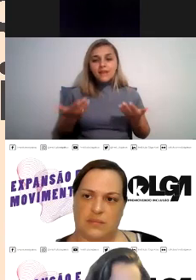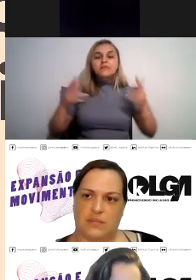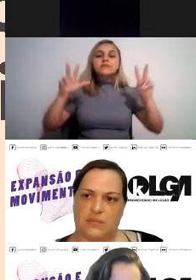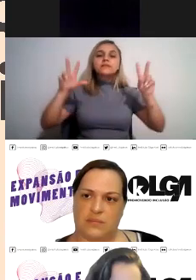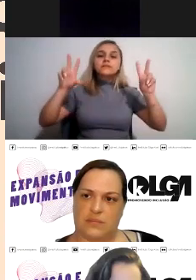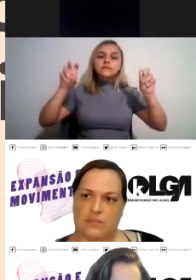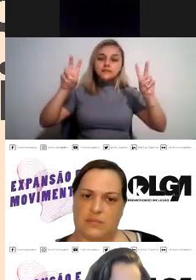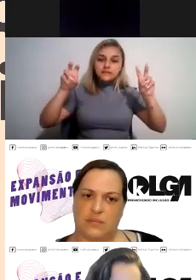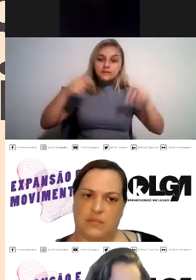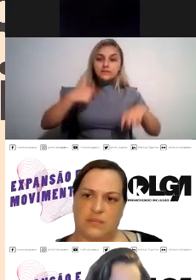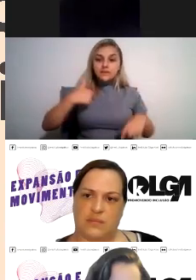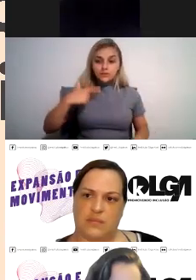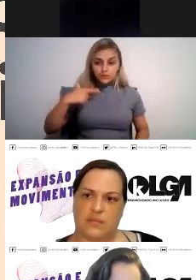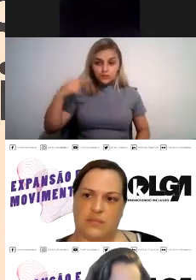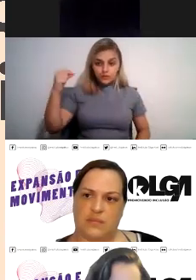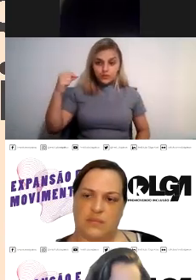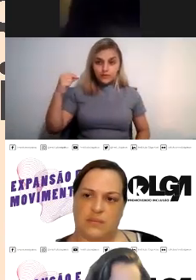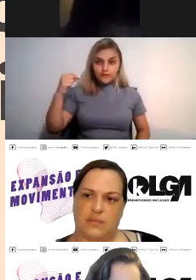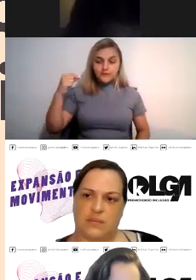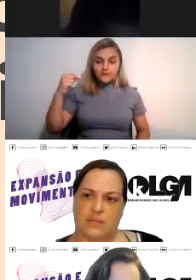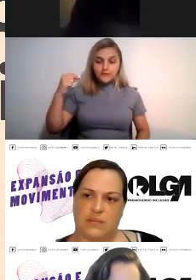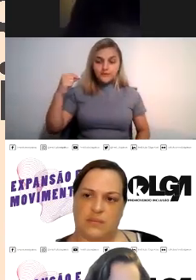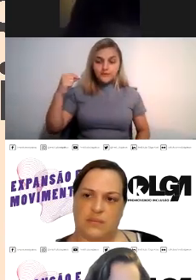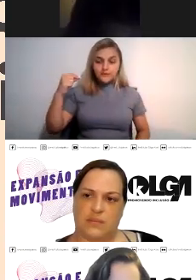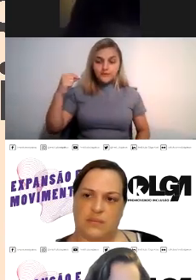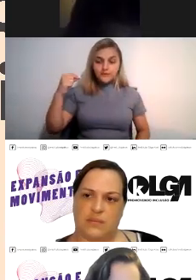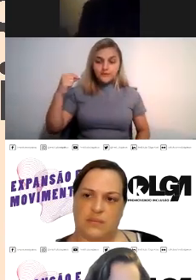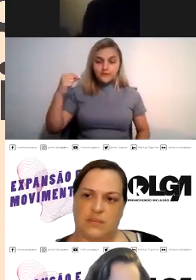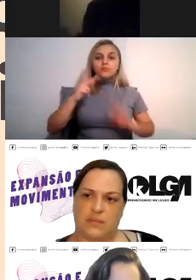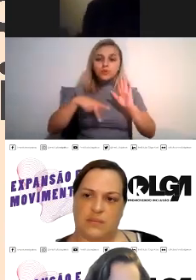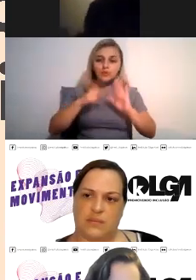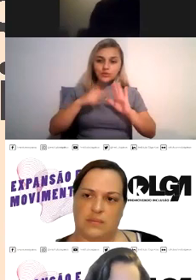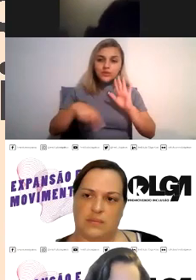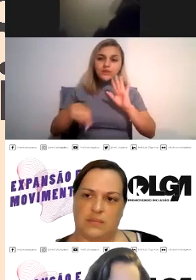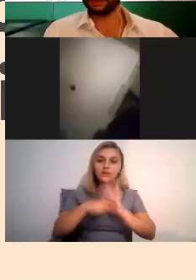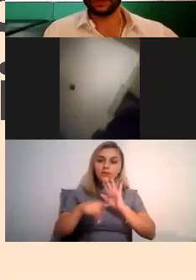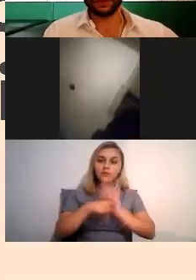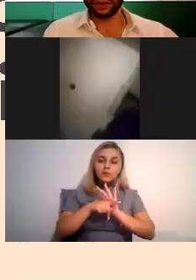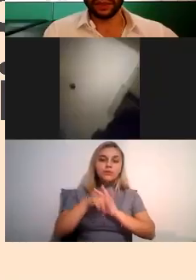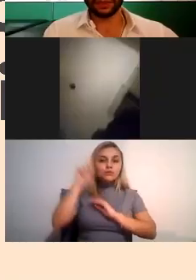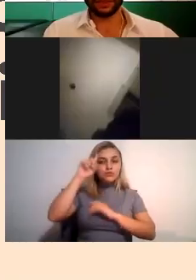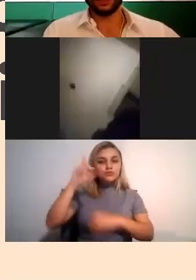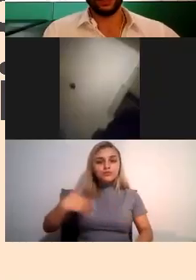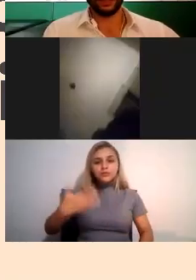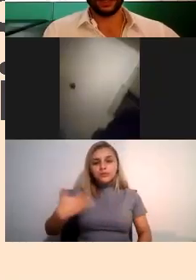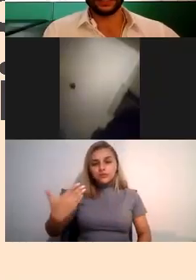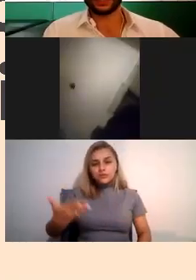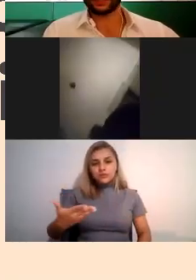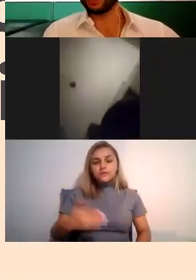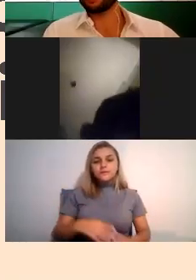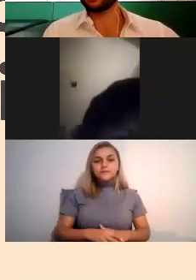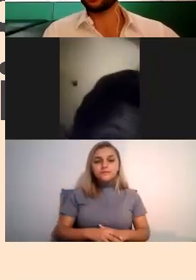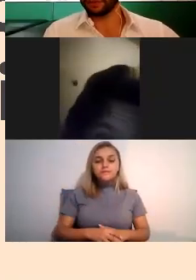para este projeto, ele é um tema que ele faz parte diretamente mesmo da minha rotina, do meu dia a dia, e